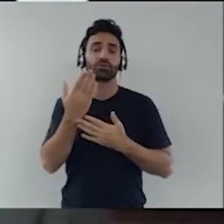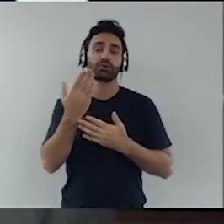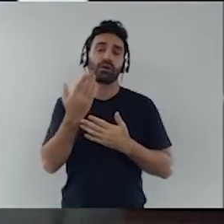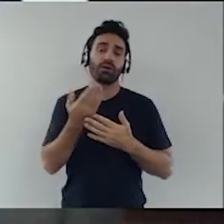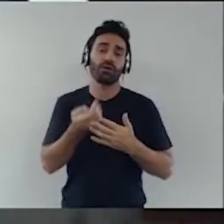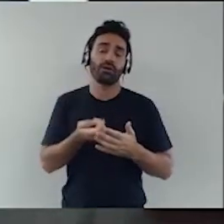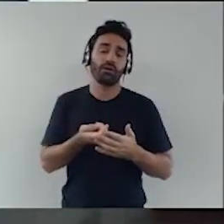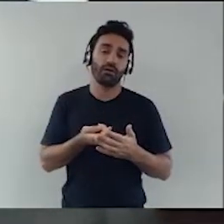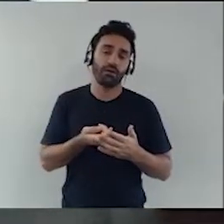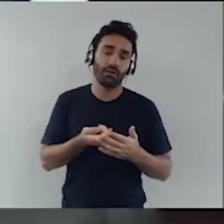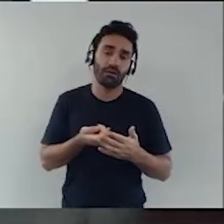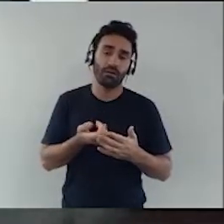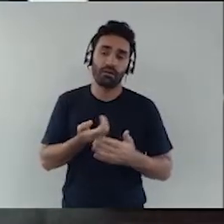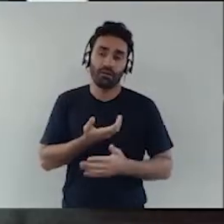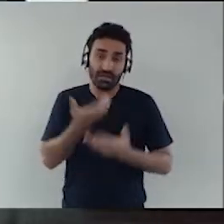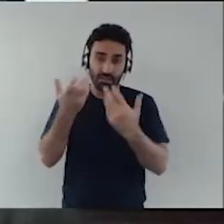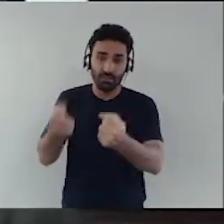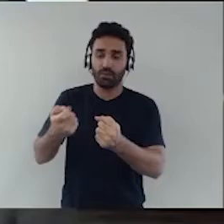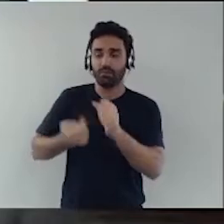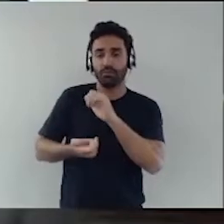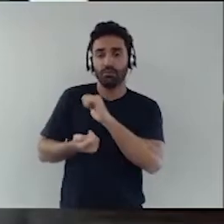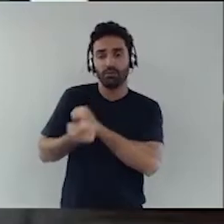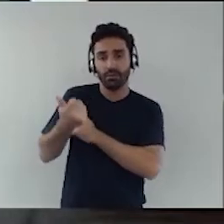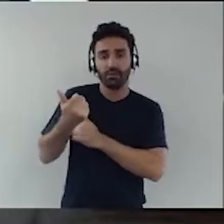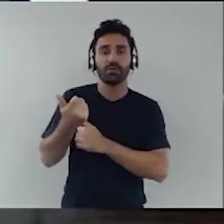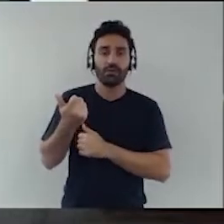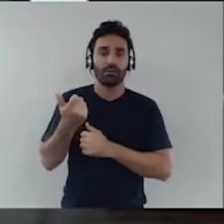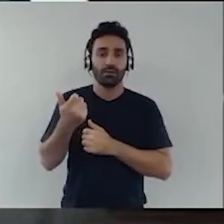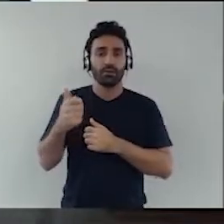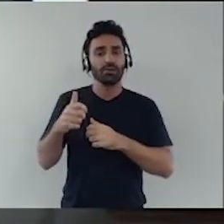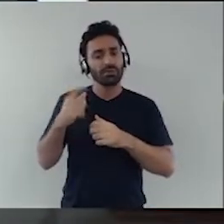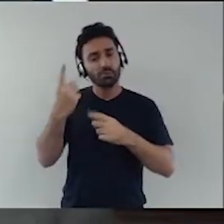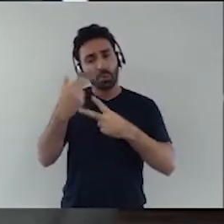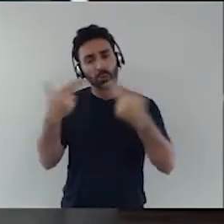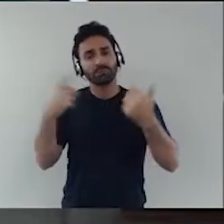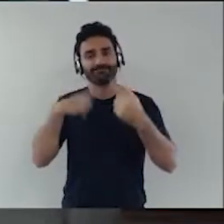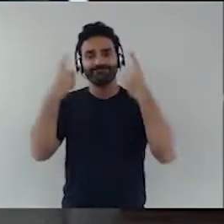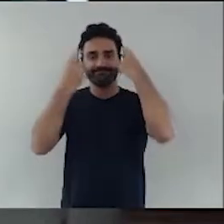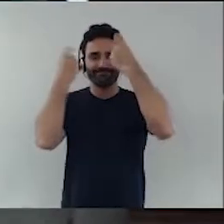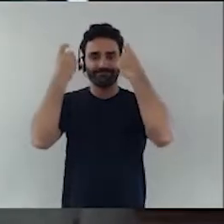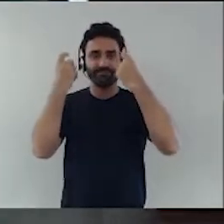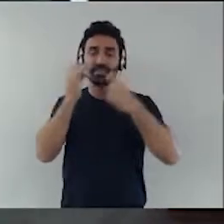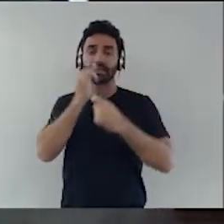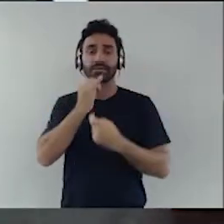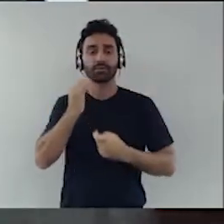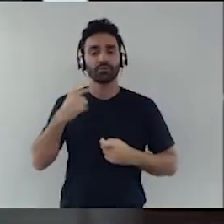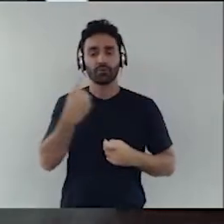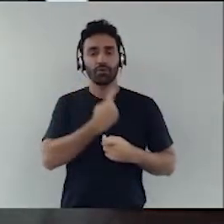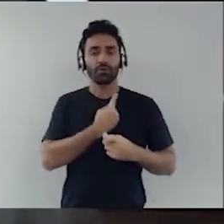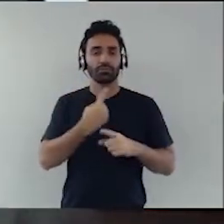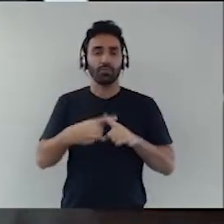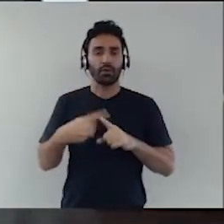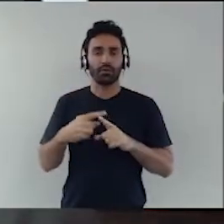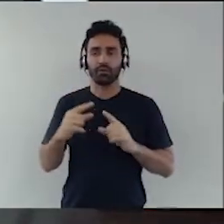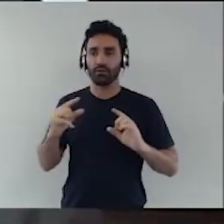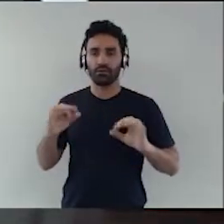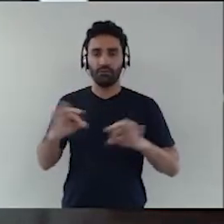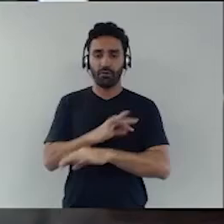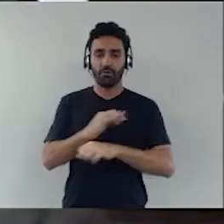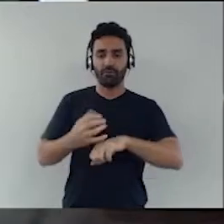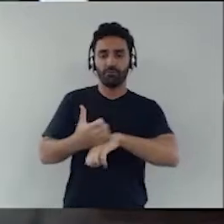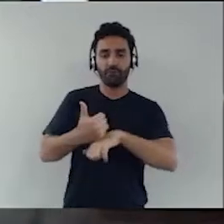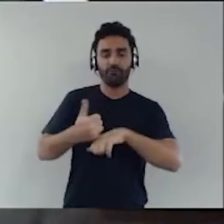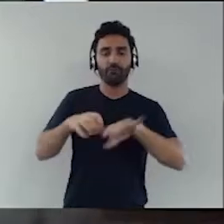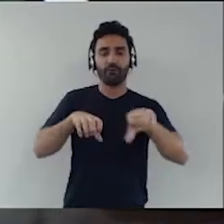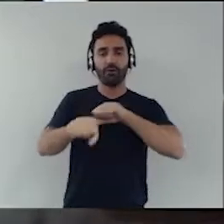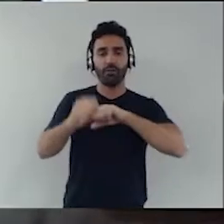aí vem uma questão que preocupa. Por exemplo, todos nós, não só por sermos advogados, mas por sermos